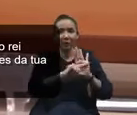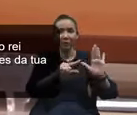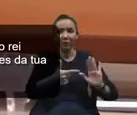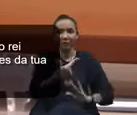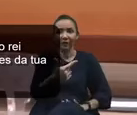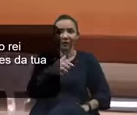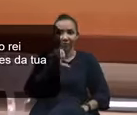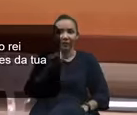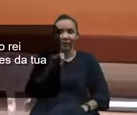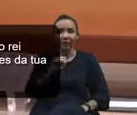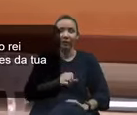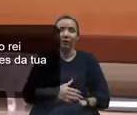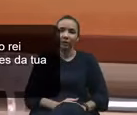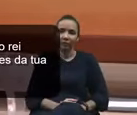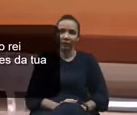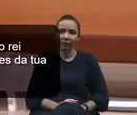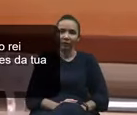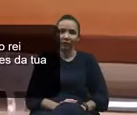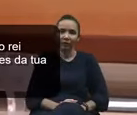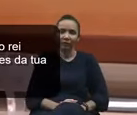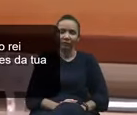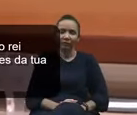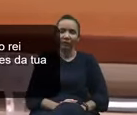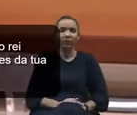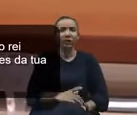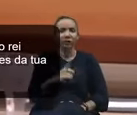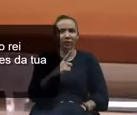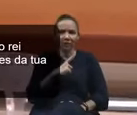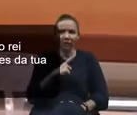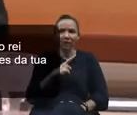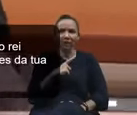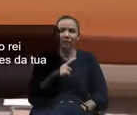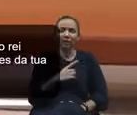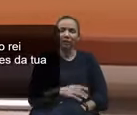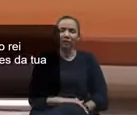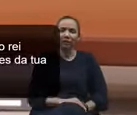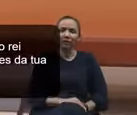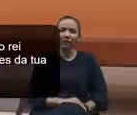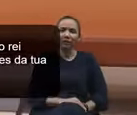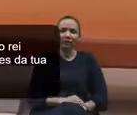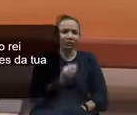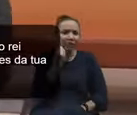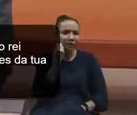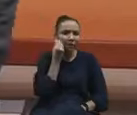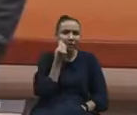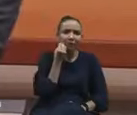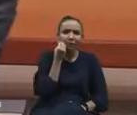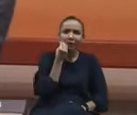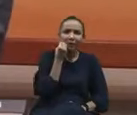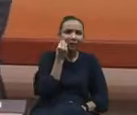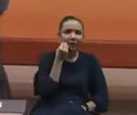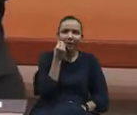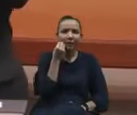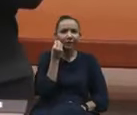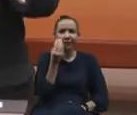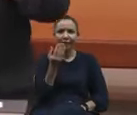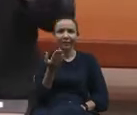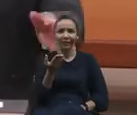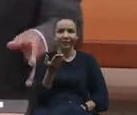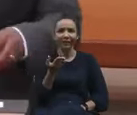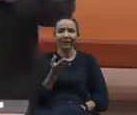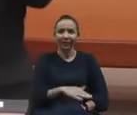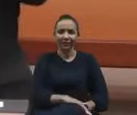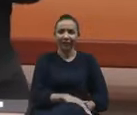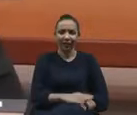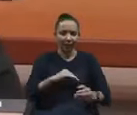Assombrado com tanto de revelação de Deus era assim Daniel Vocês podem observar tem crente que ele passa a